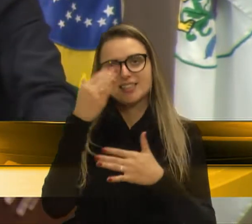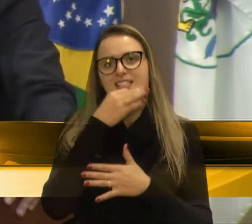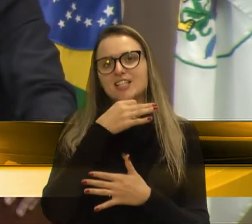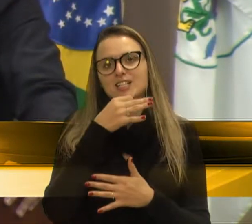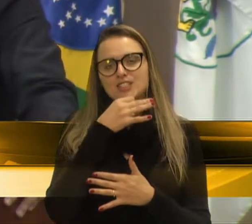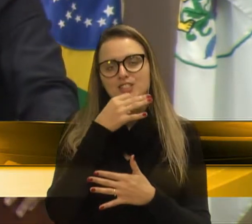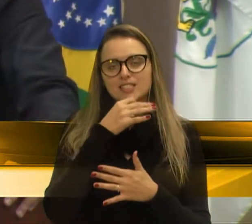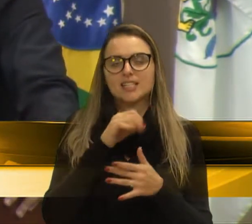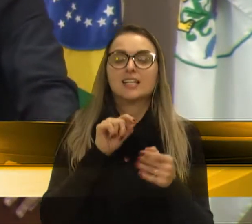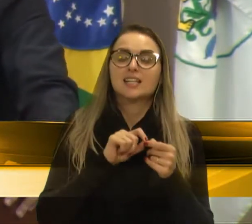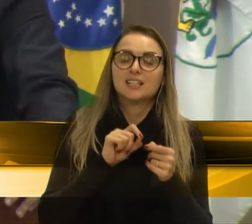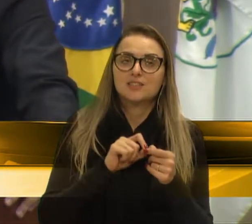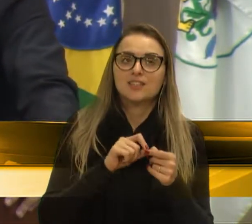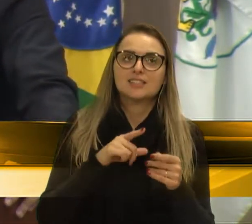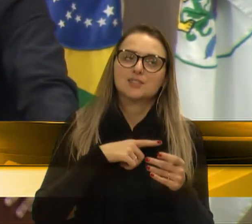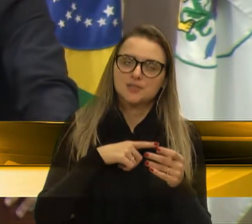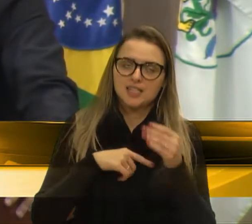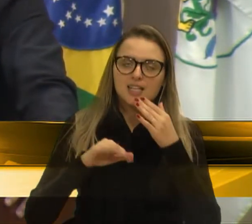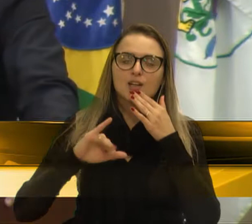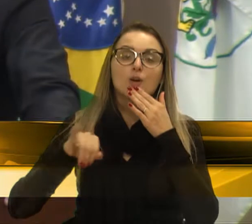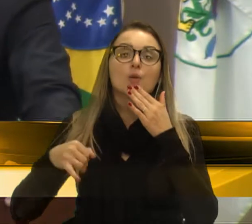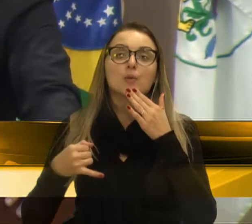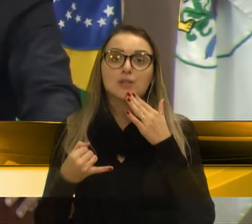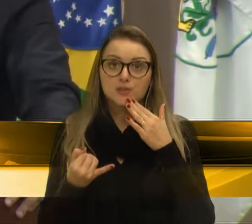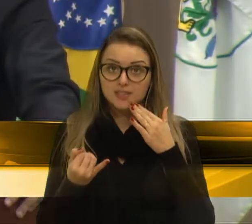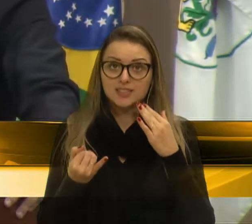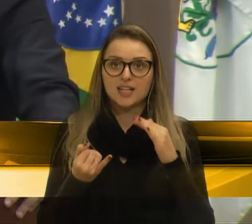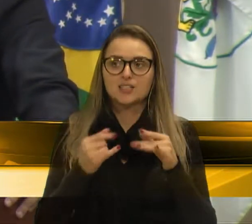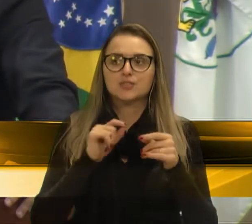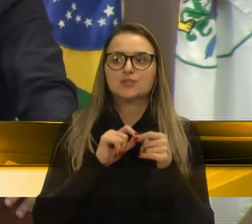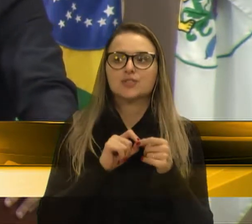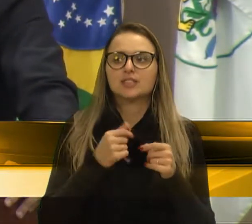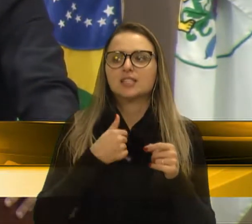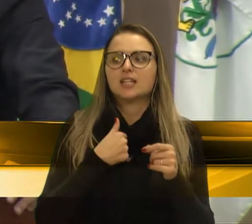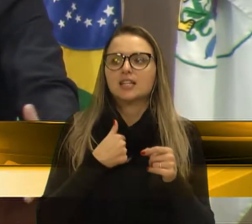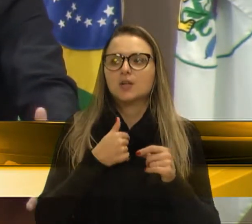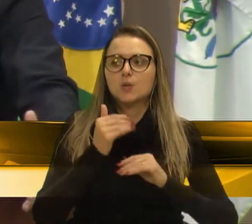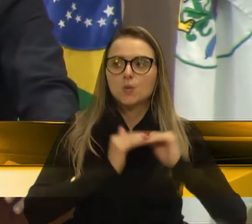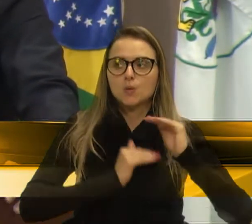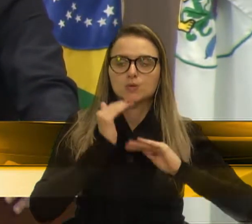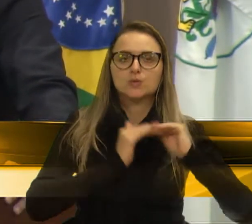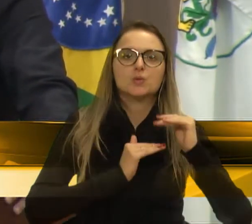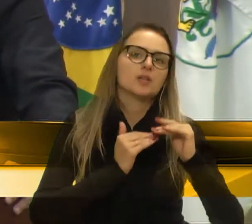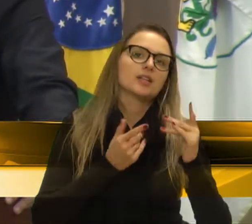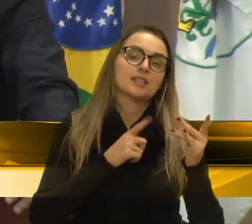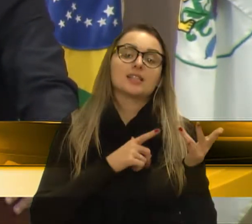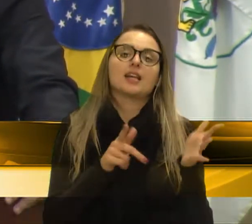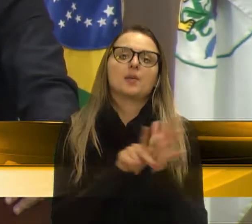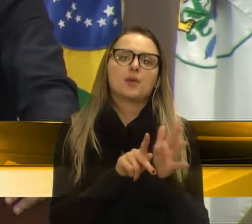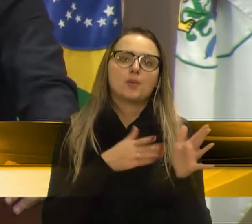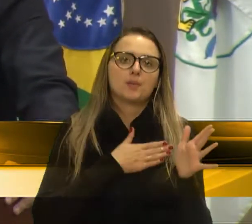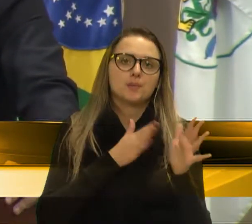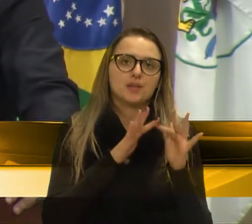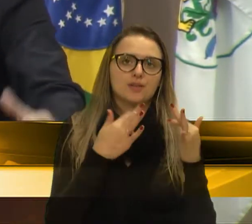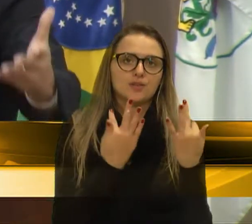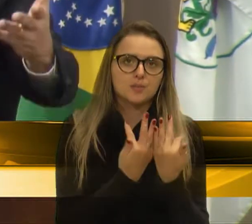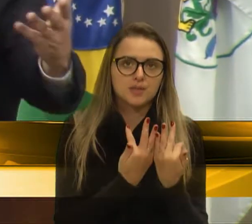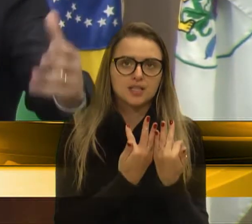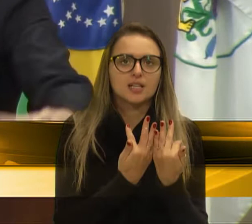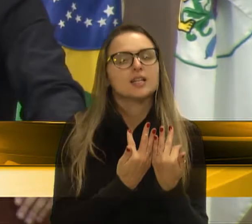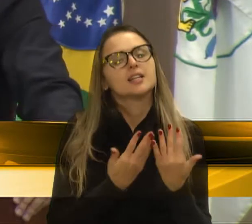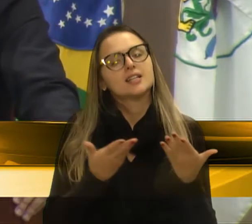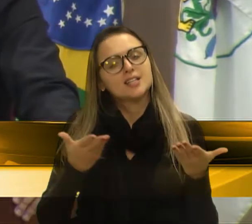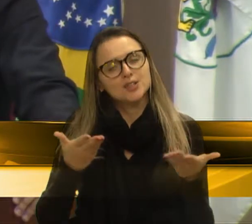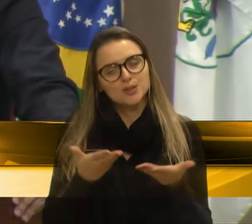mais do que isso, me deu a oportunidade, me deu a possibilidade de construir família, e está me dando